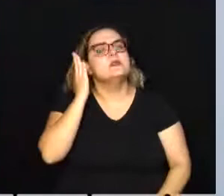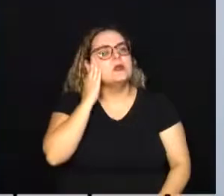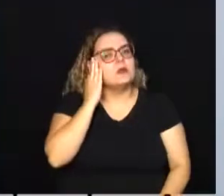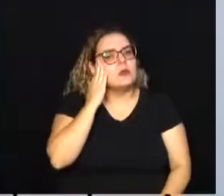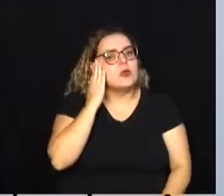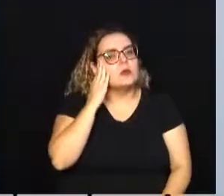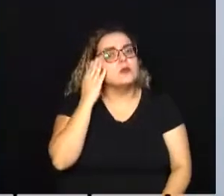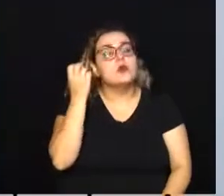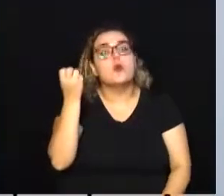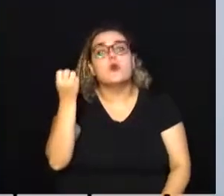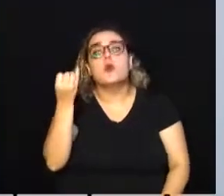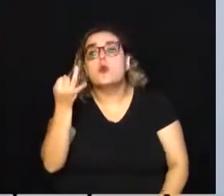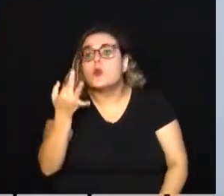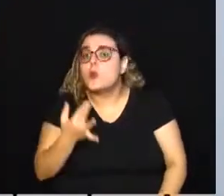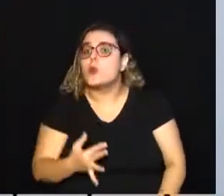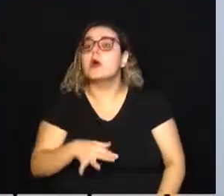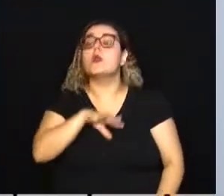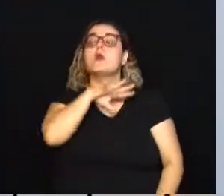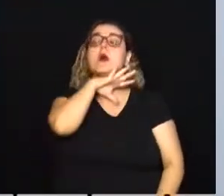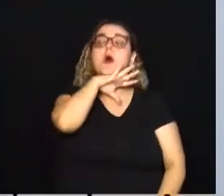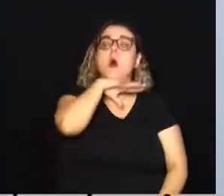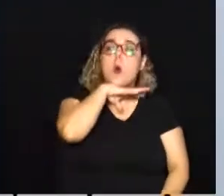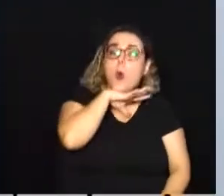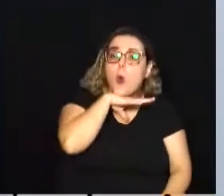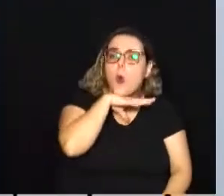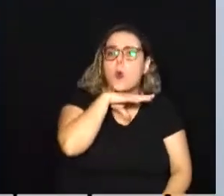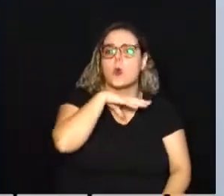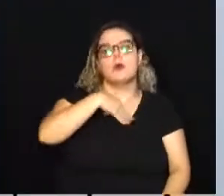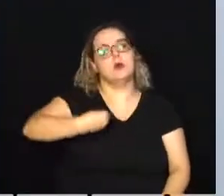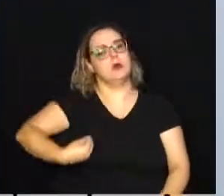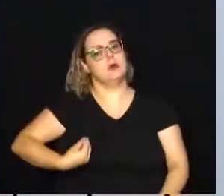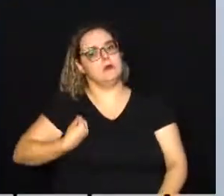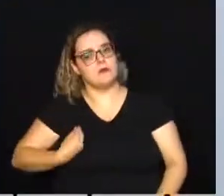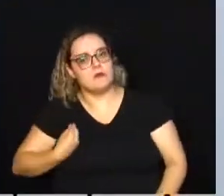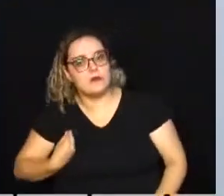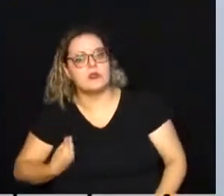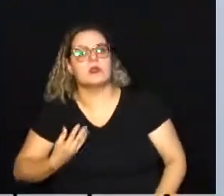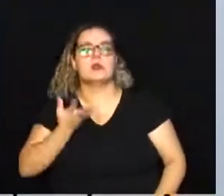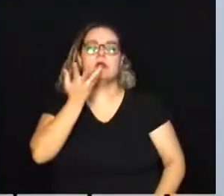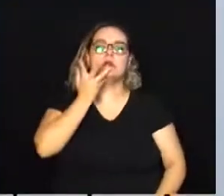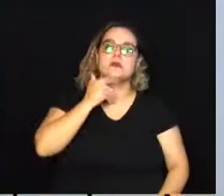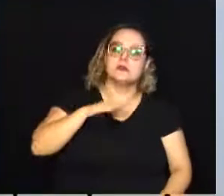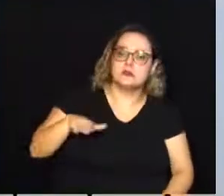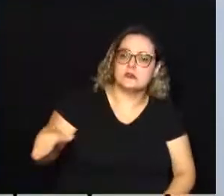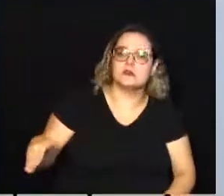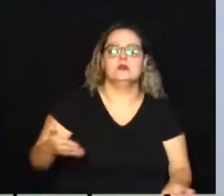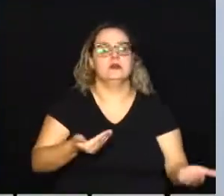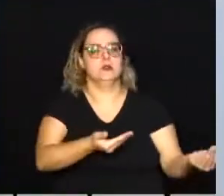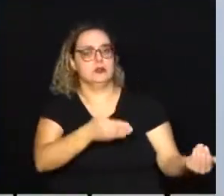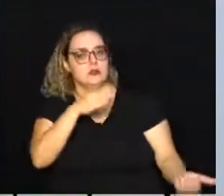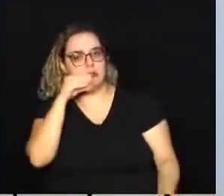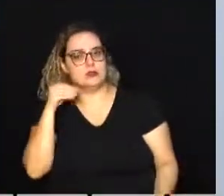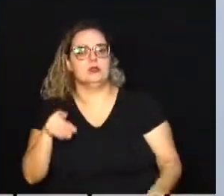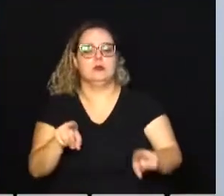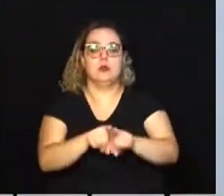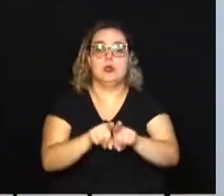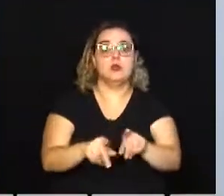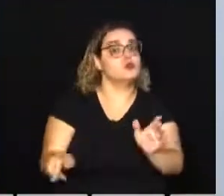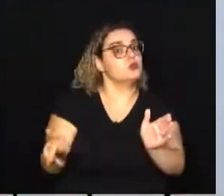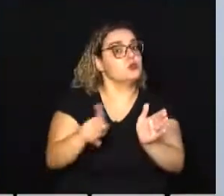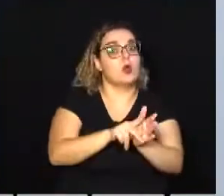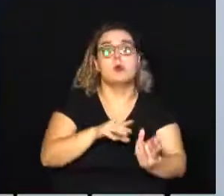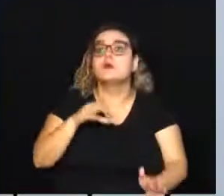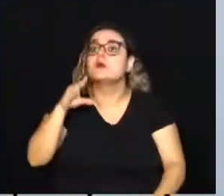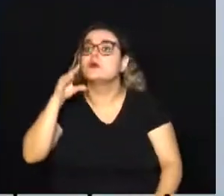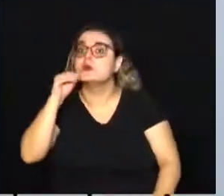é prejudicial à vida das crianças, dos adolescentes e dos próprios trabalhadores da educação, que gostam